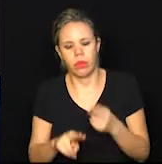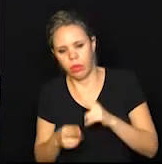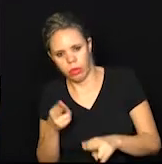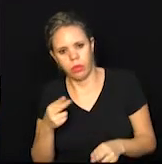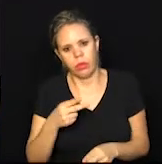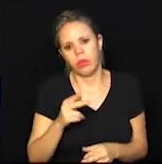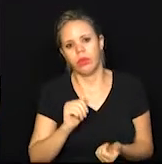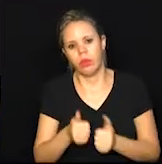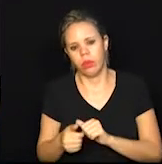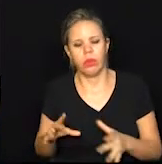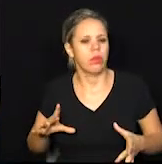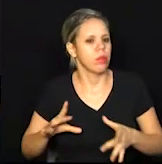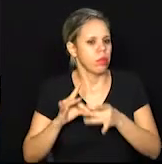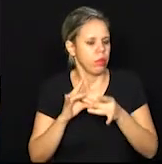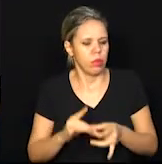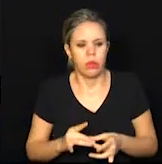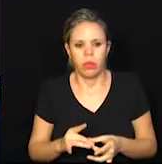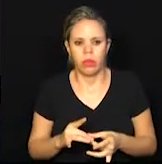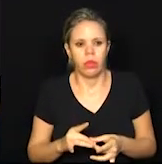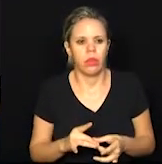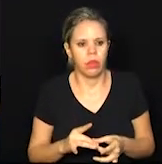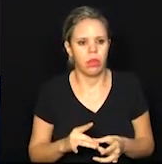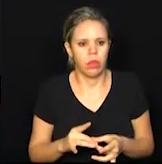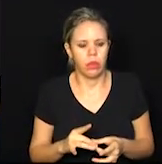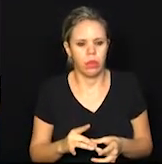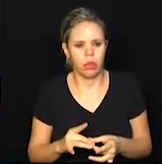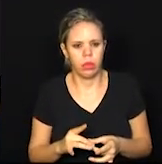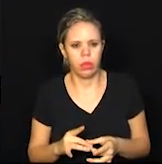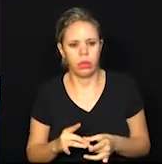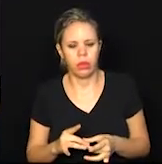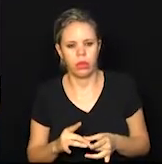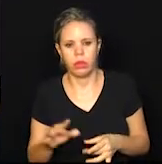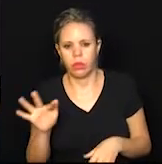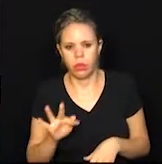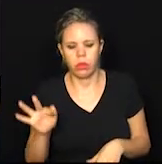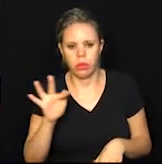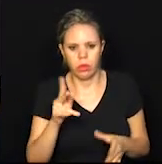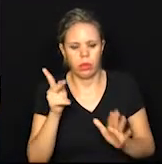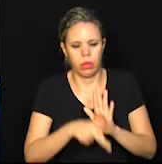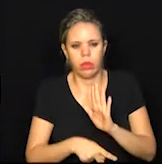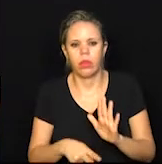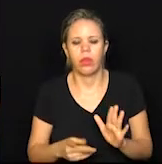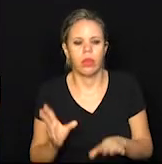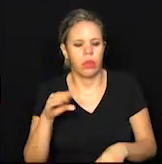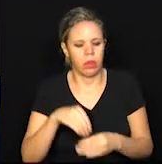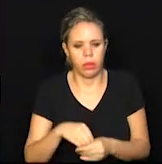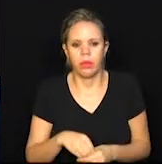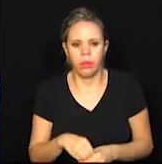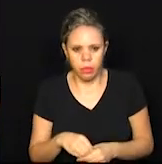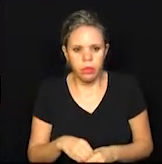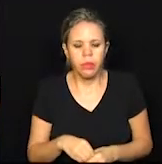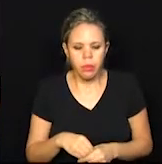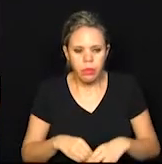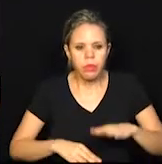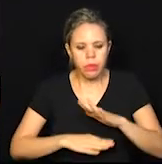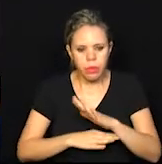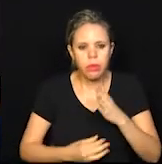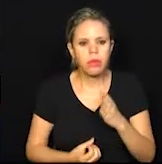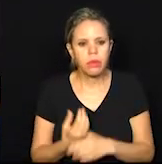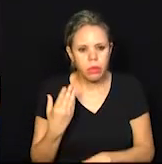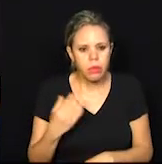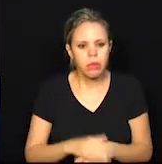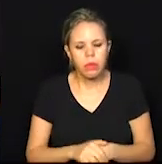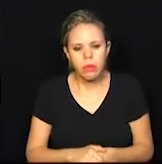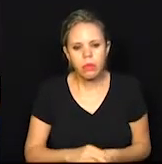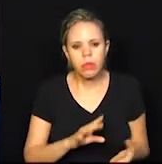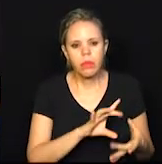esportivo em parceria com as instituições de ensino superior, e isso também é um projeto de dentro da nossa casa. A criação do Busão Olímpico,